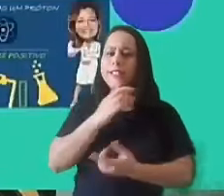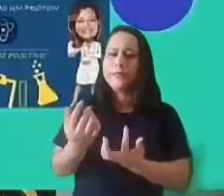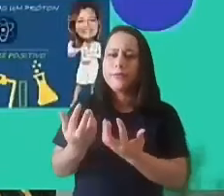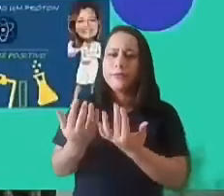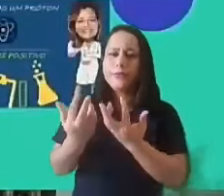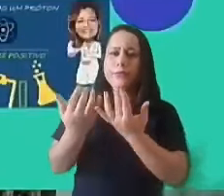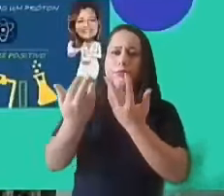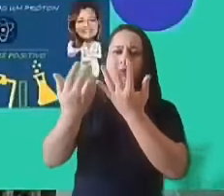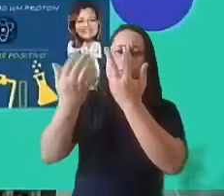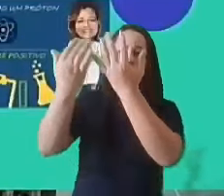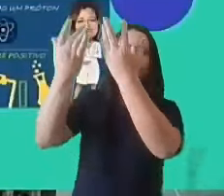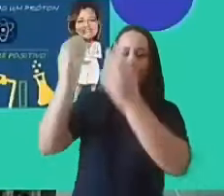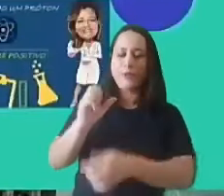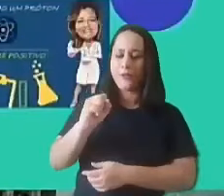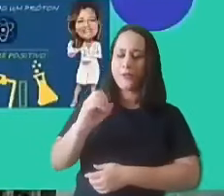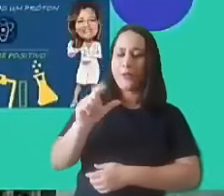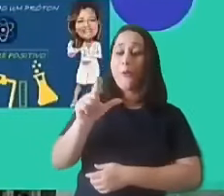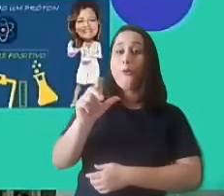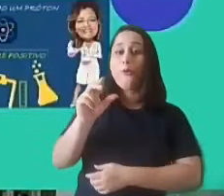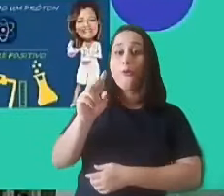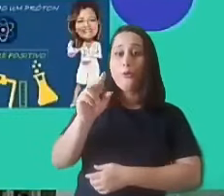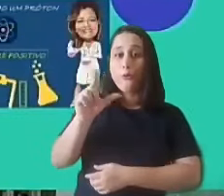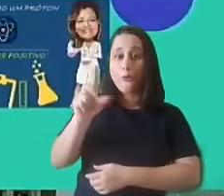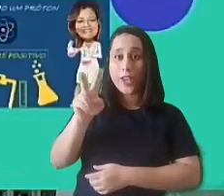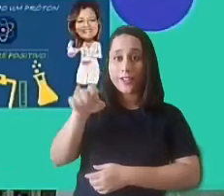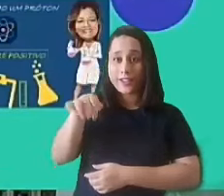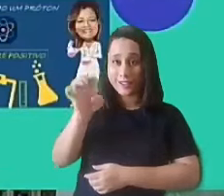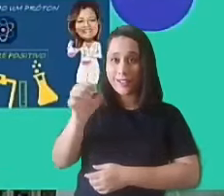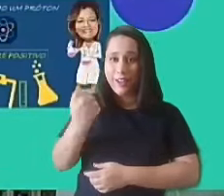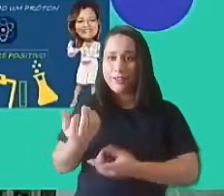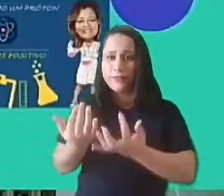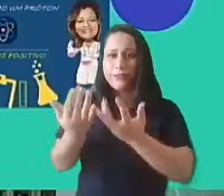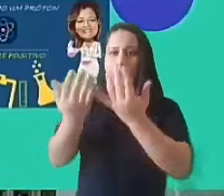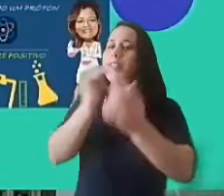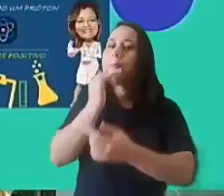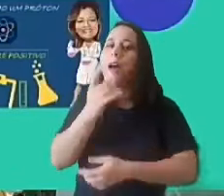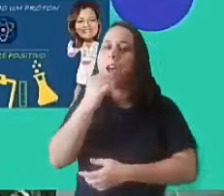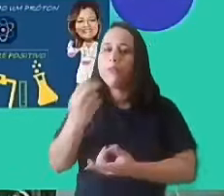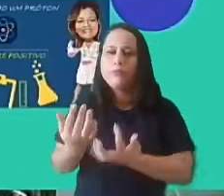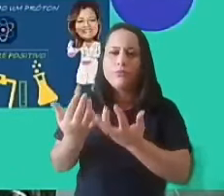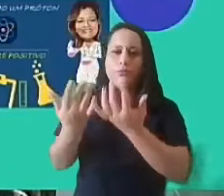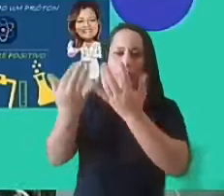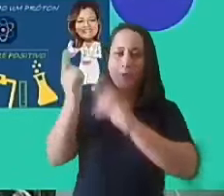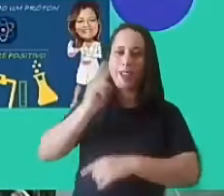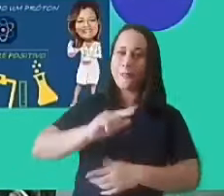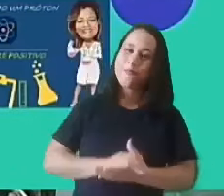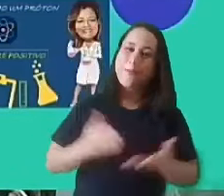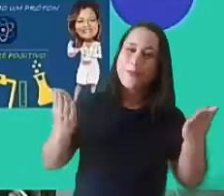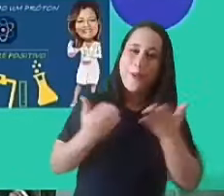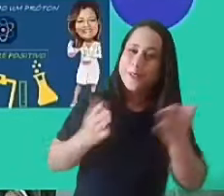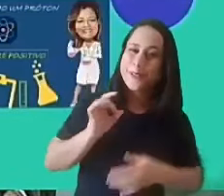Bem, por hoje é só. Essa é a introdução de estudo das soluções. Na próxima aula,